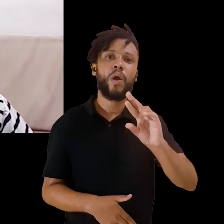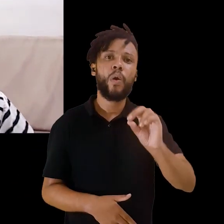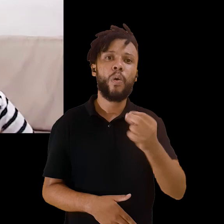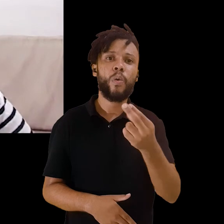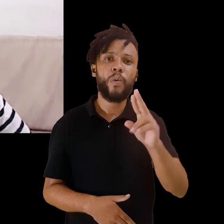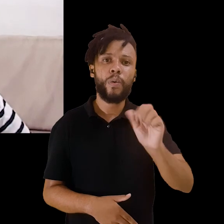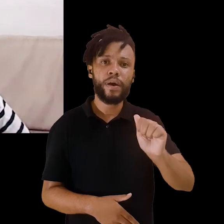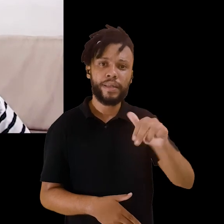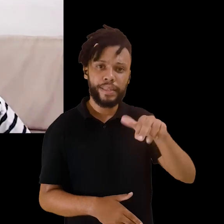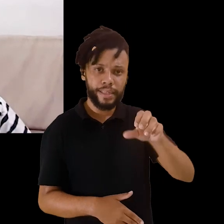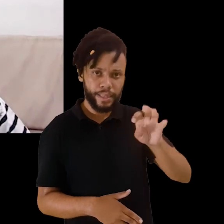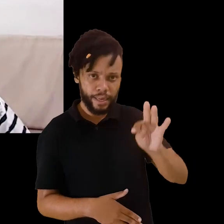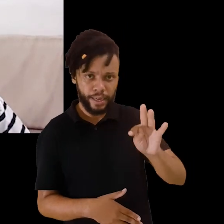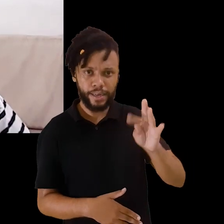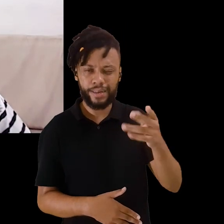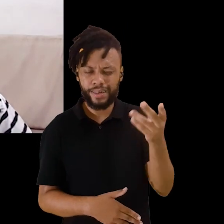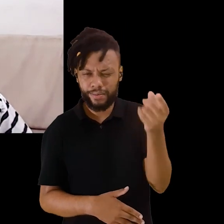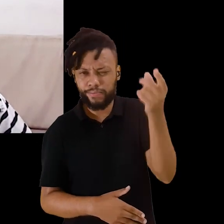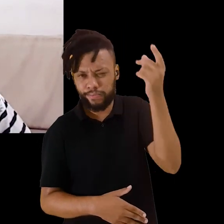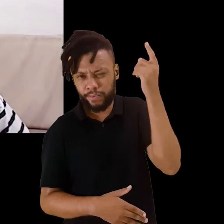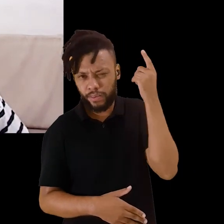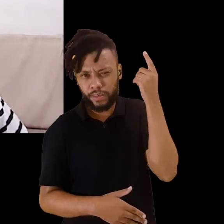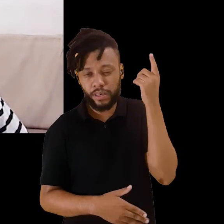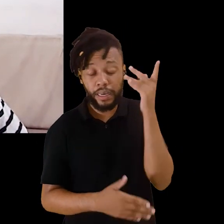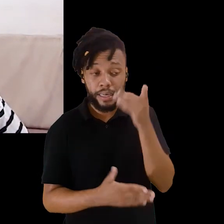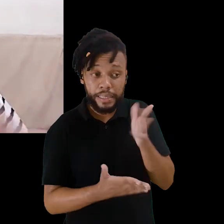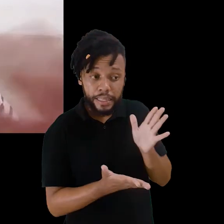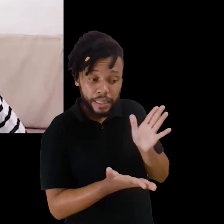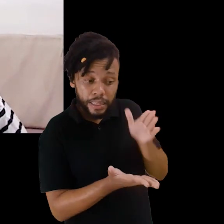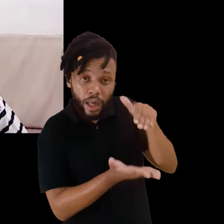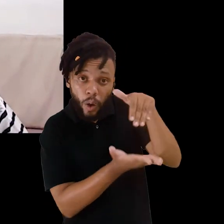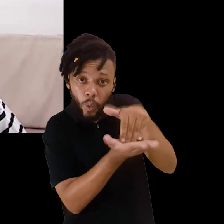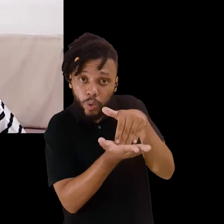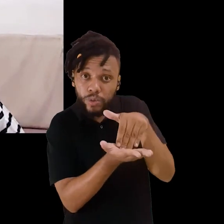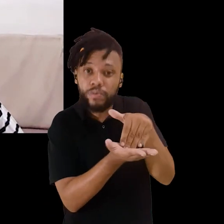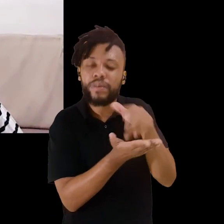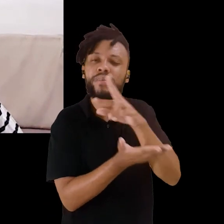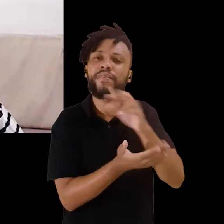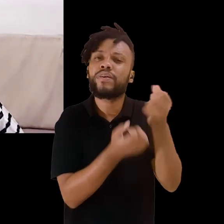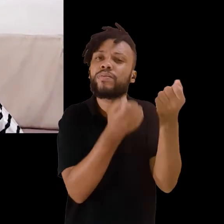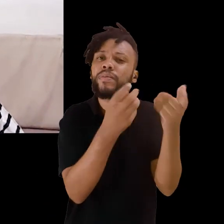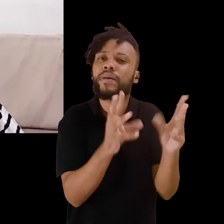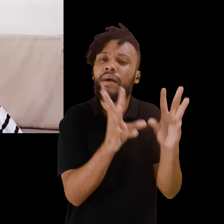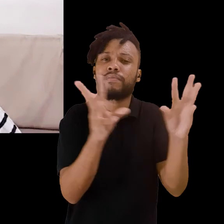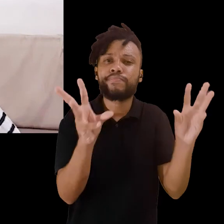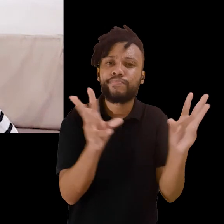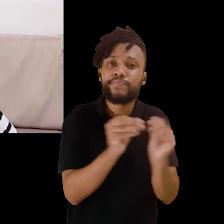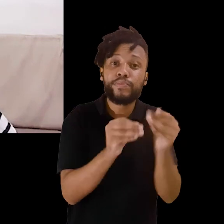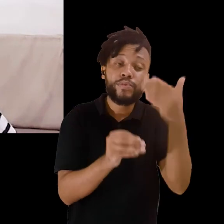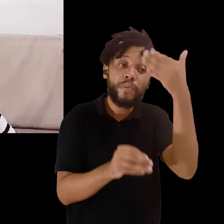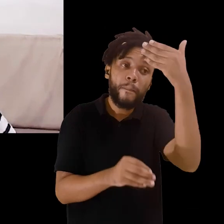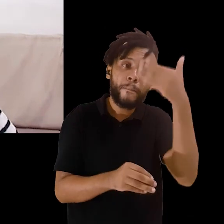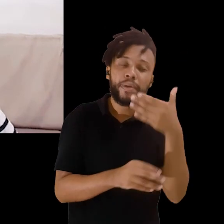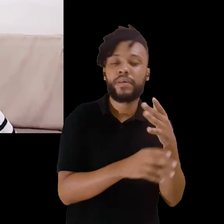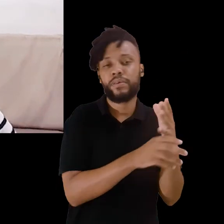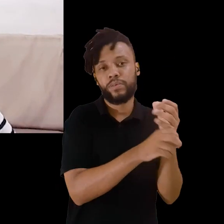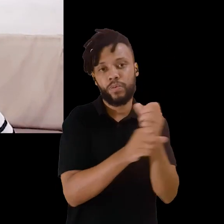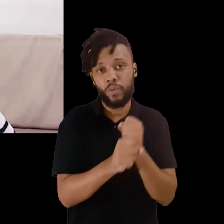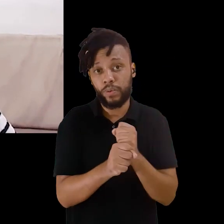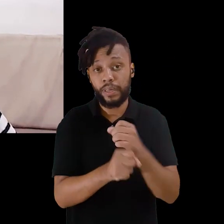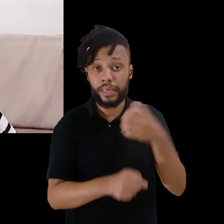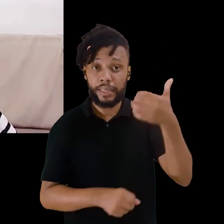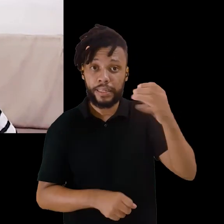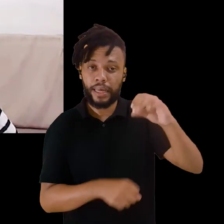Rouanet, a antiga Lei Rouanet, e na última vamos falar um pouquinho de prestação de contas e